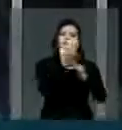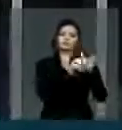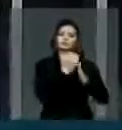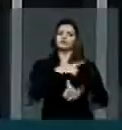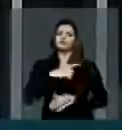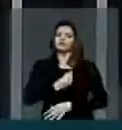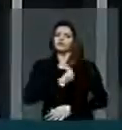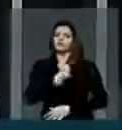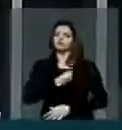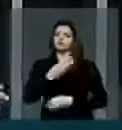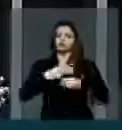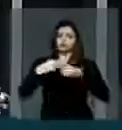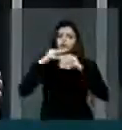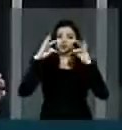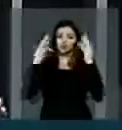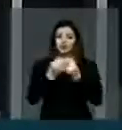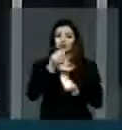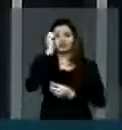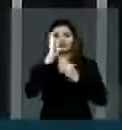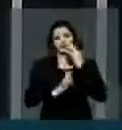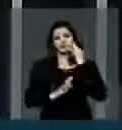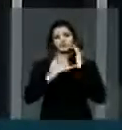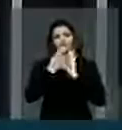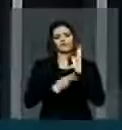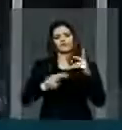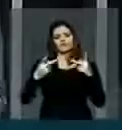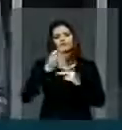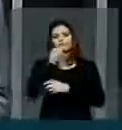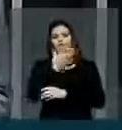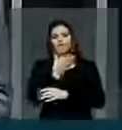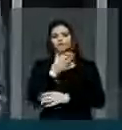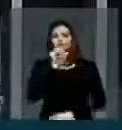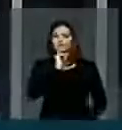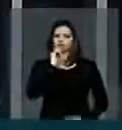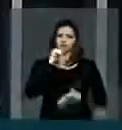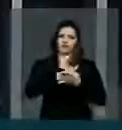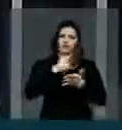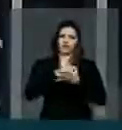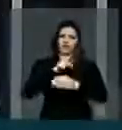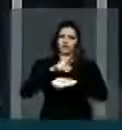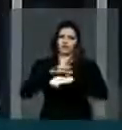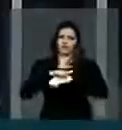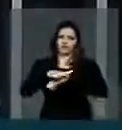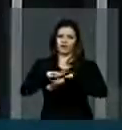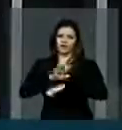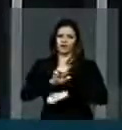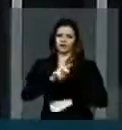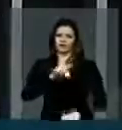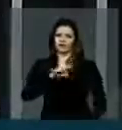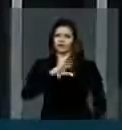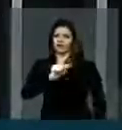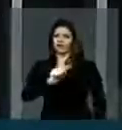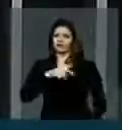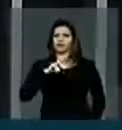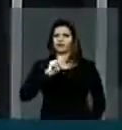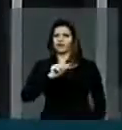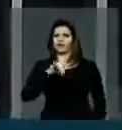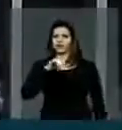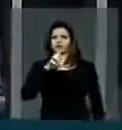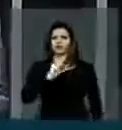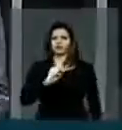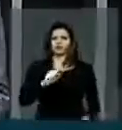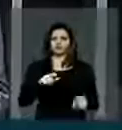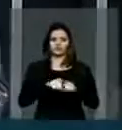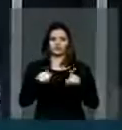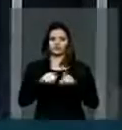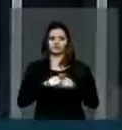do Brasil. Desenvolvemos programas vitoriosos como o combate à epidemia da AIDS, a política de incentivo aos